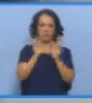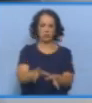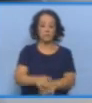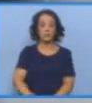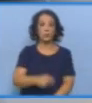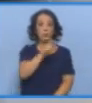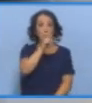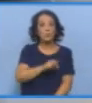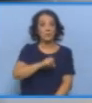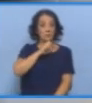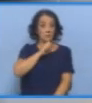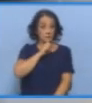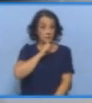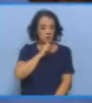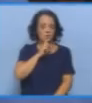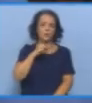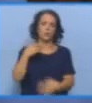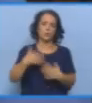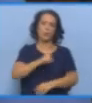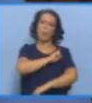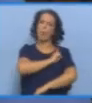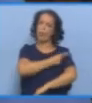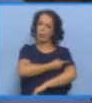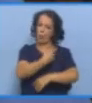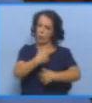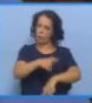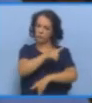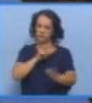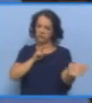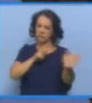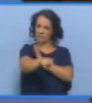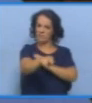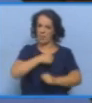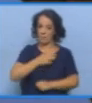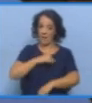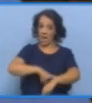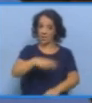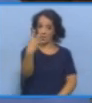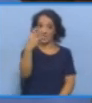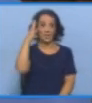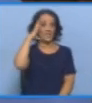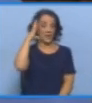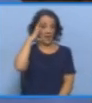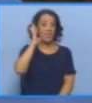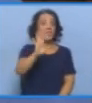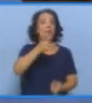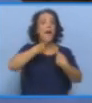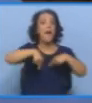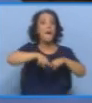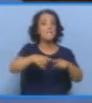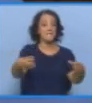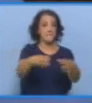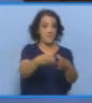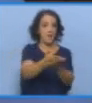Martins, de uma forma profética, corajosa, foi à própria empresa às 15 horas, na altura em que estavam reunidos as